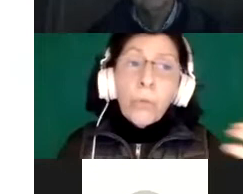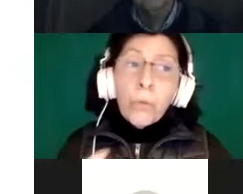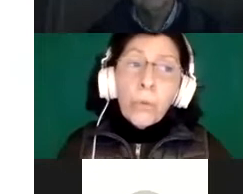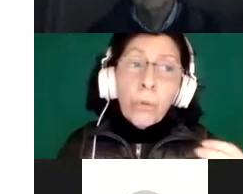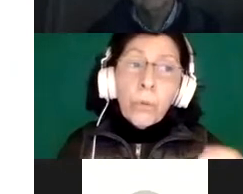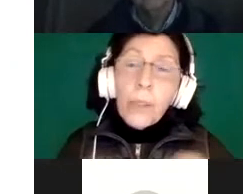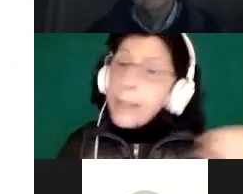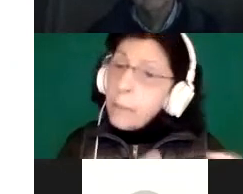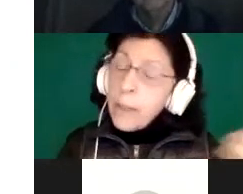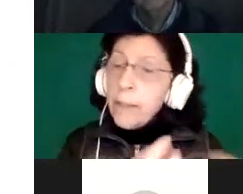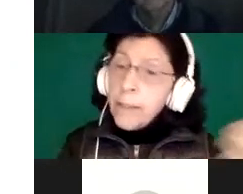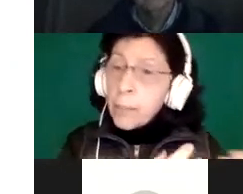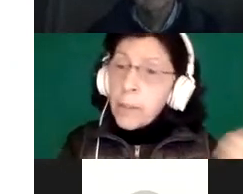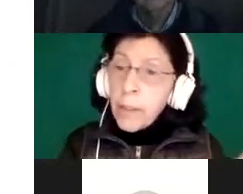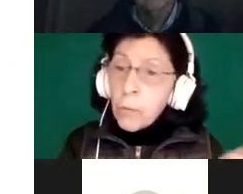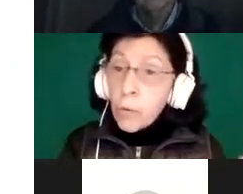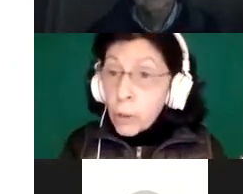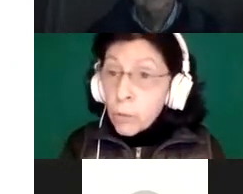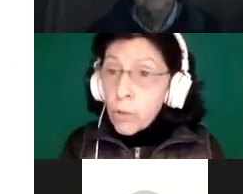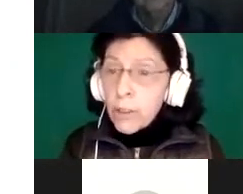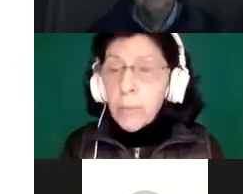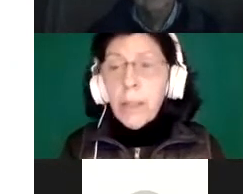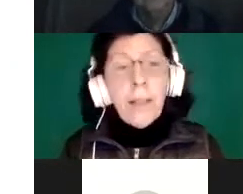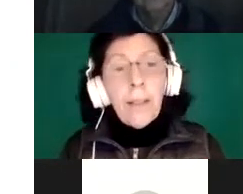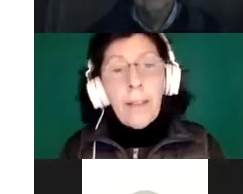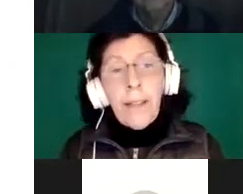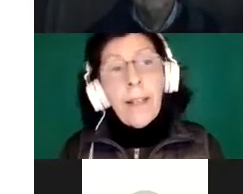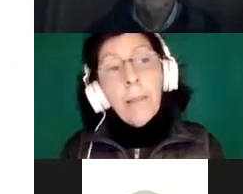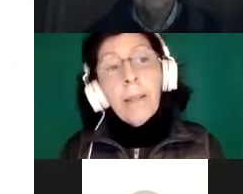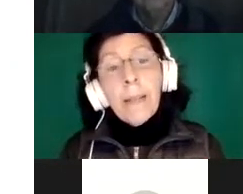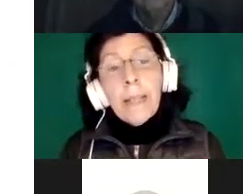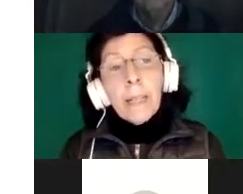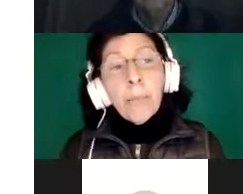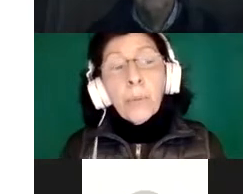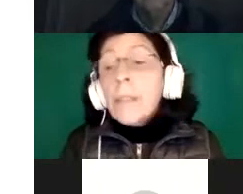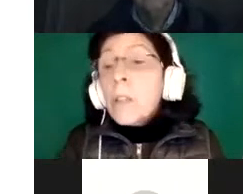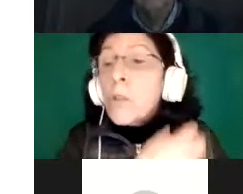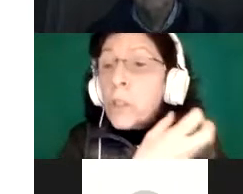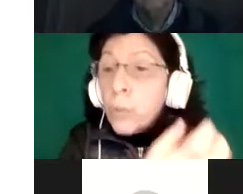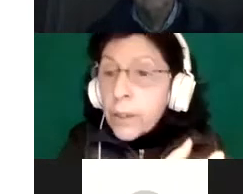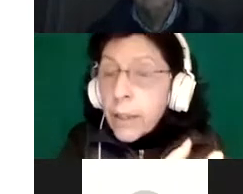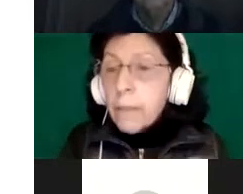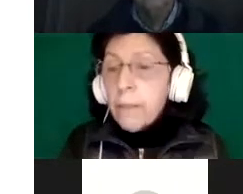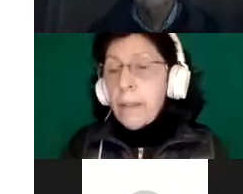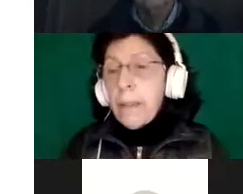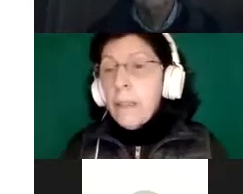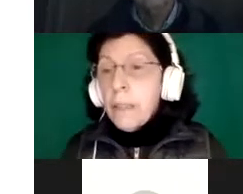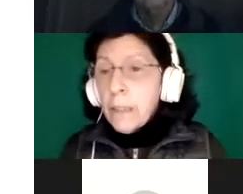muito diretamente da interpretação dos estatutos de Santa Maria da Rábida, e, portanto, a